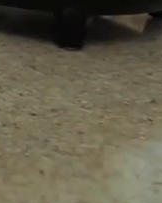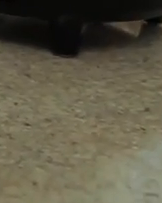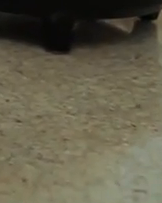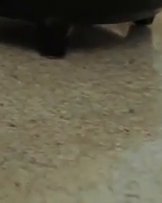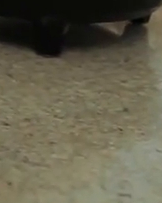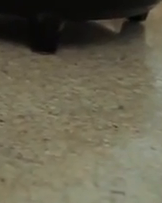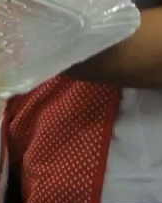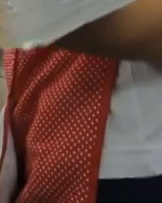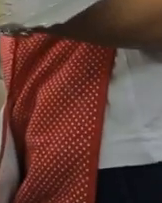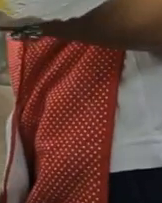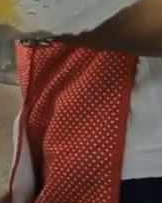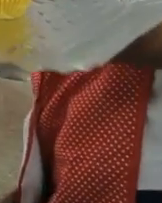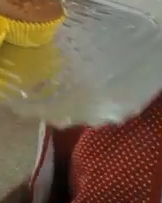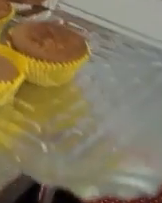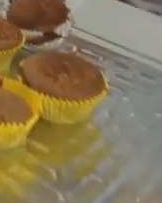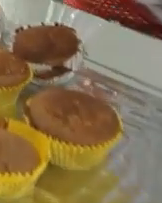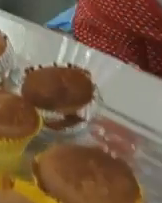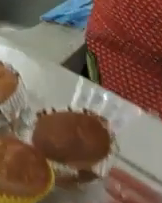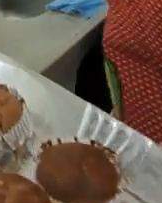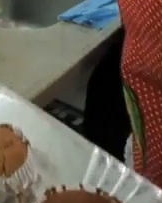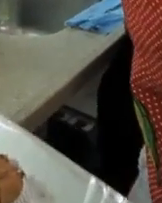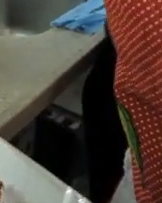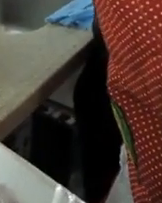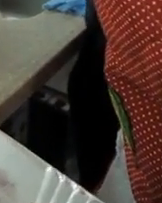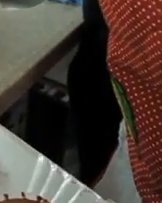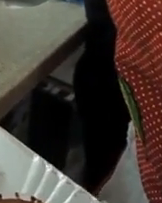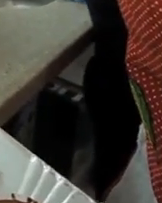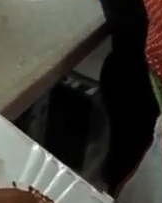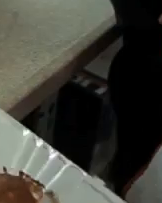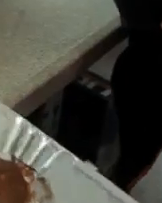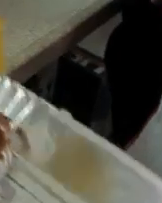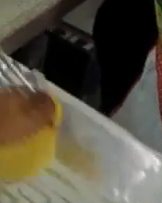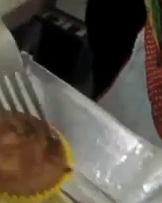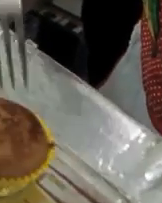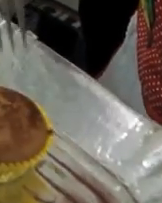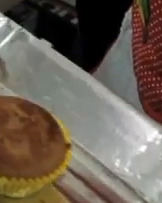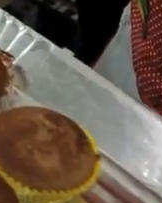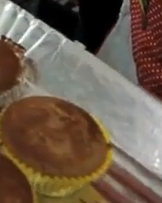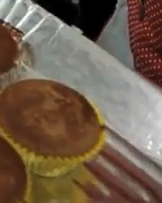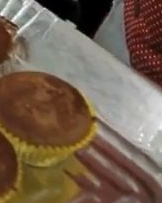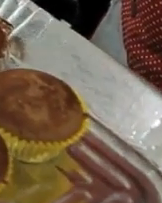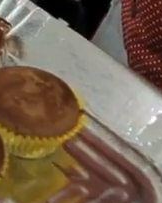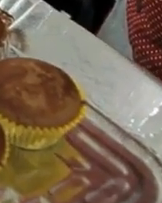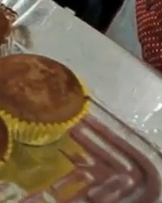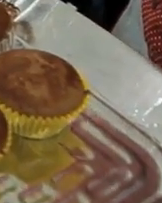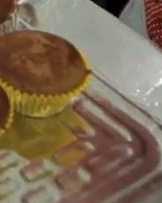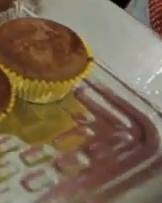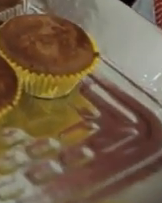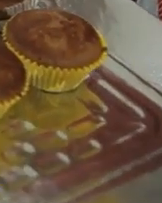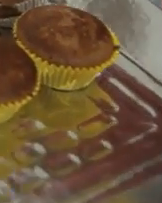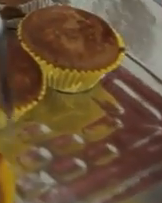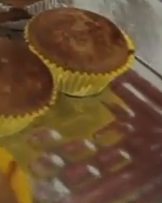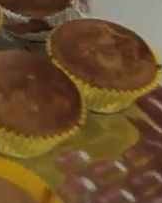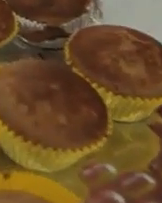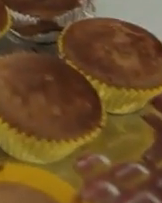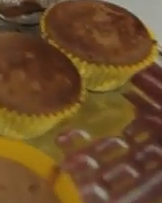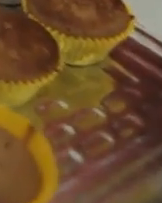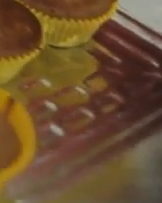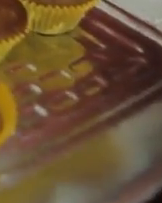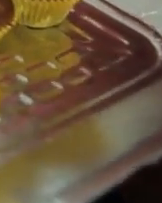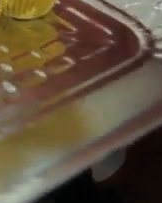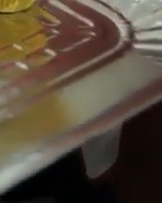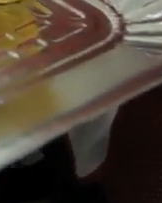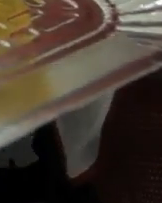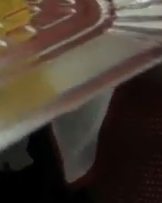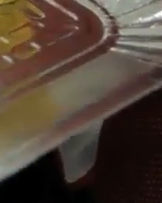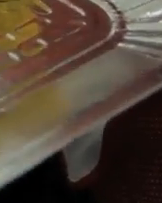cheirinho, ó o cheirinho. Daniela abre as máquinas de assar cupcake, que tem pequenos orifícios redondos, retira os bolinhos e coloca em uma bandeja. Ela